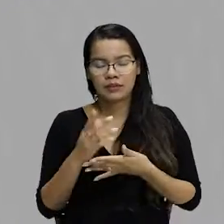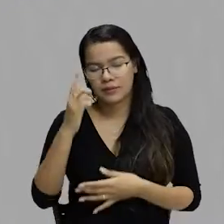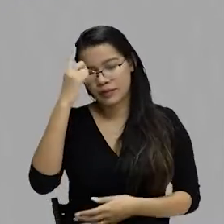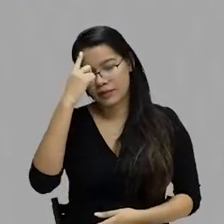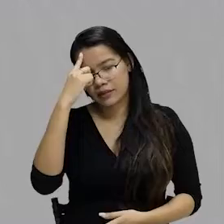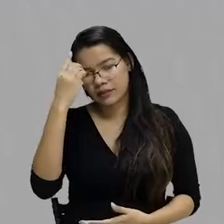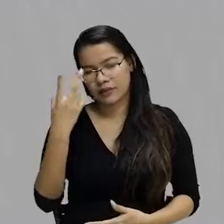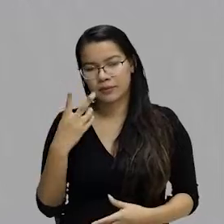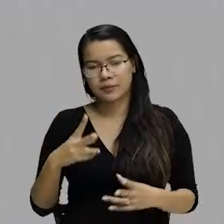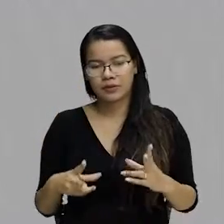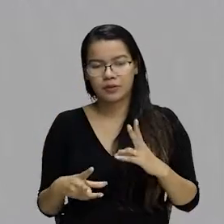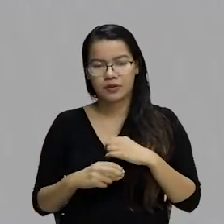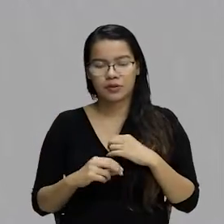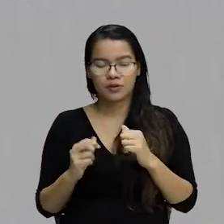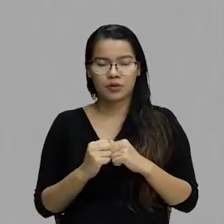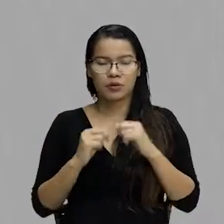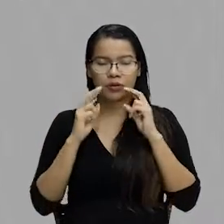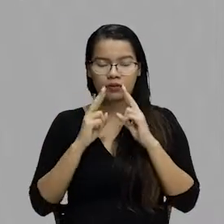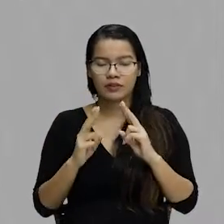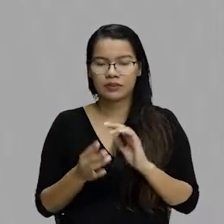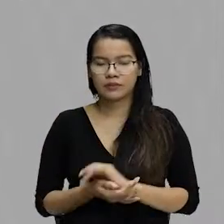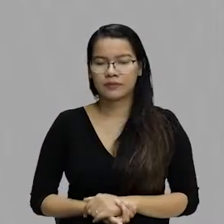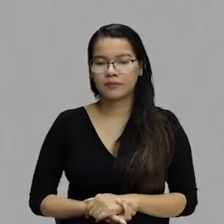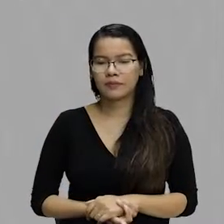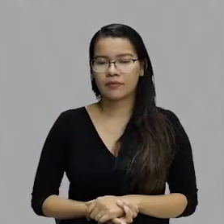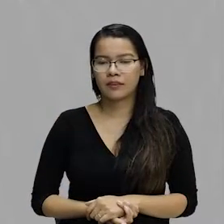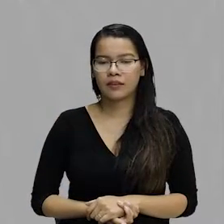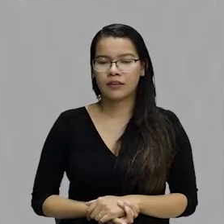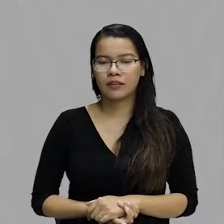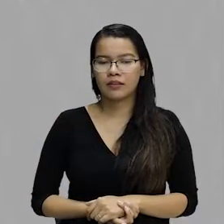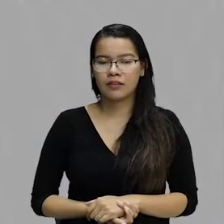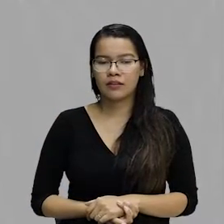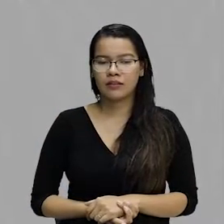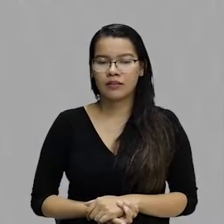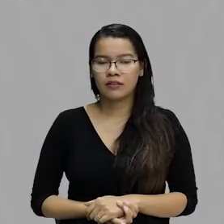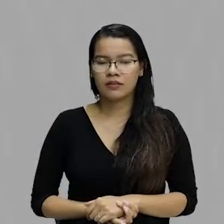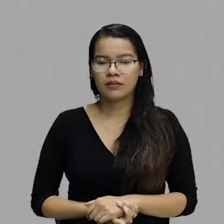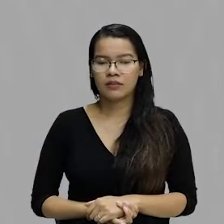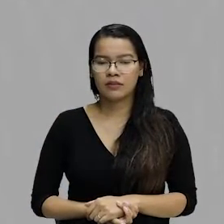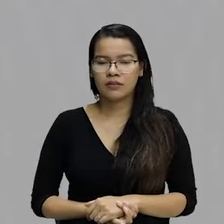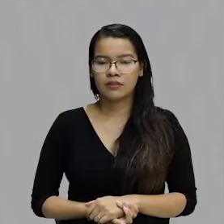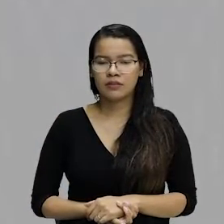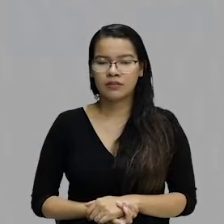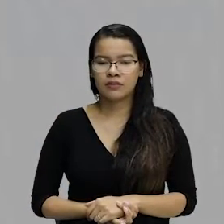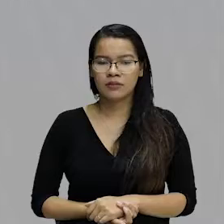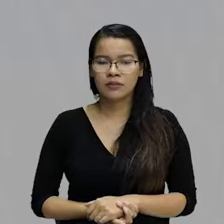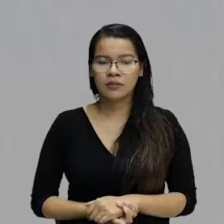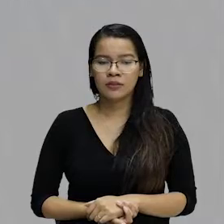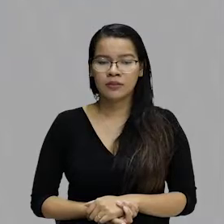personagens com esta visão dramática. Cena 2, apenas Helena e Cecília em